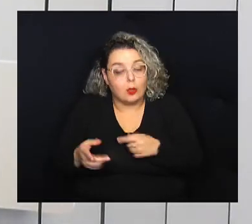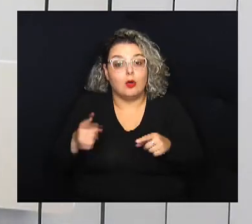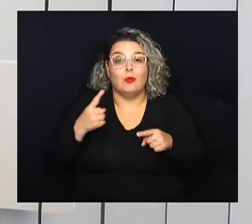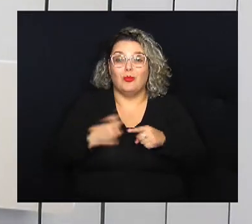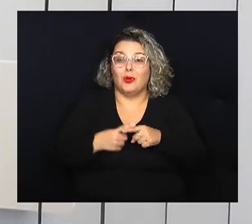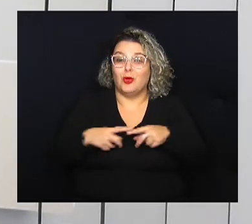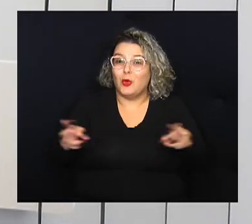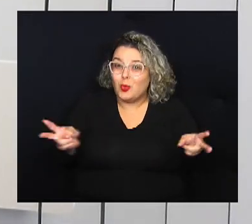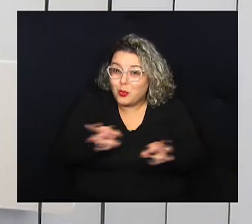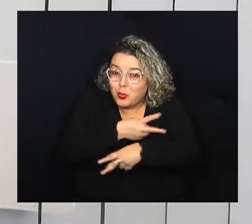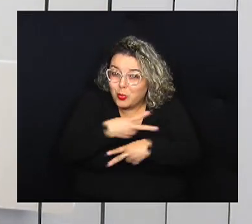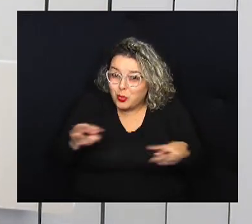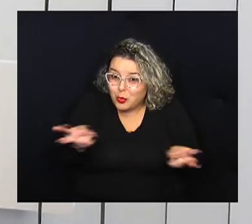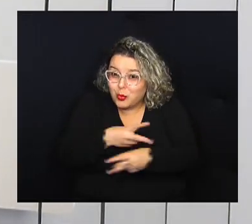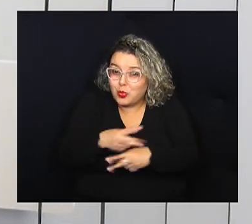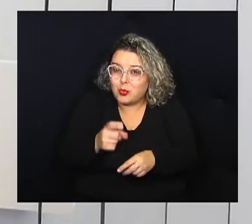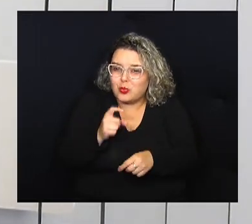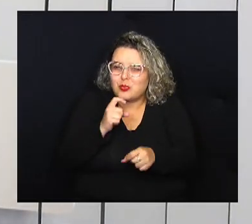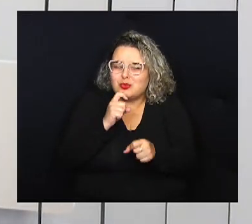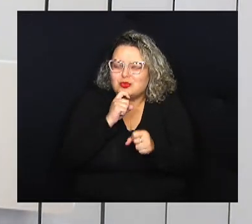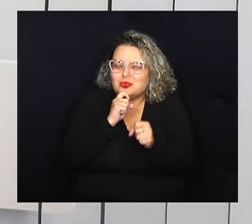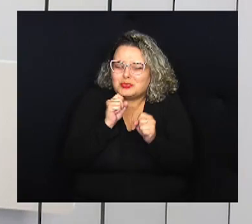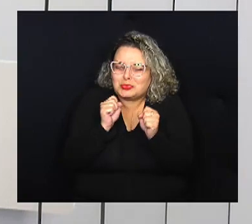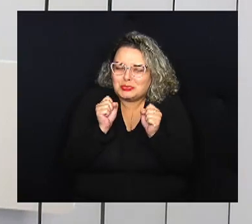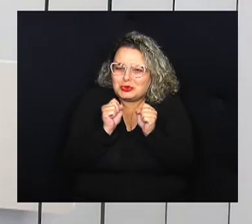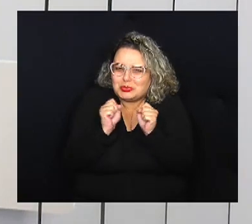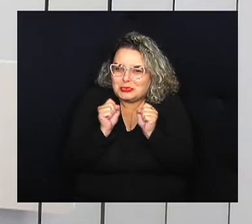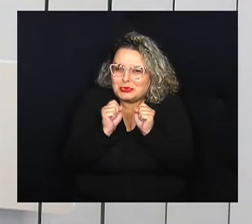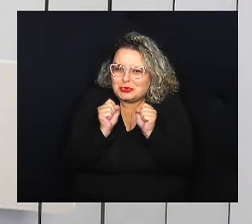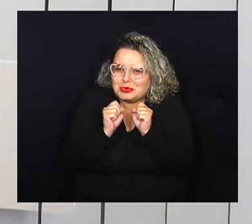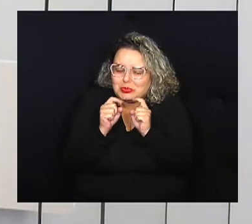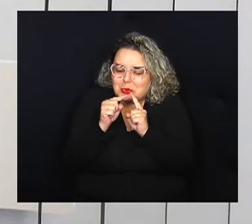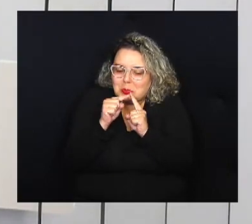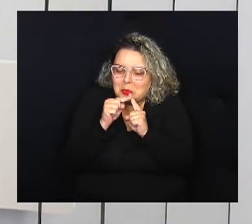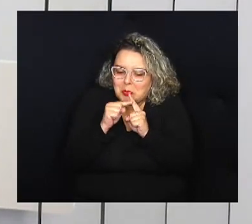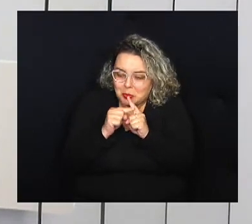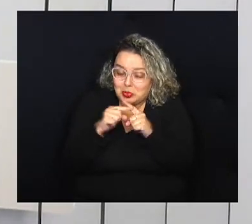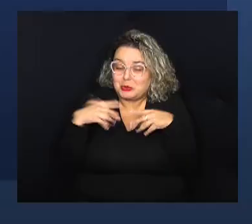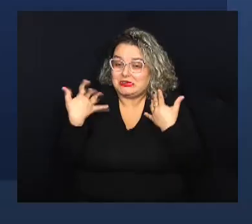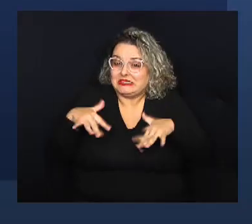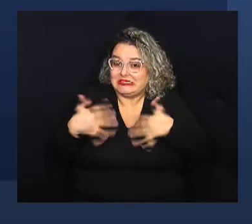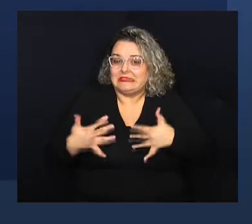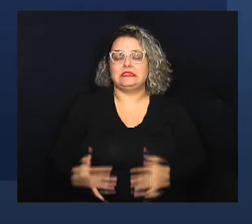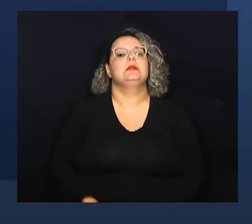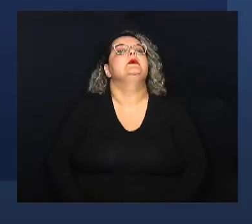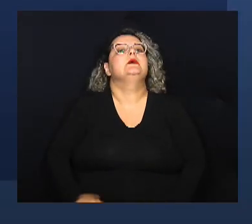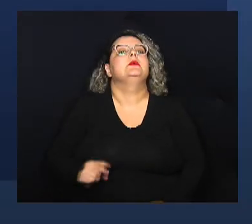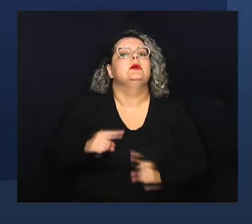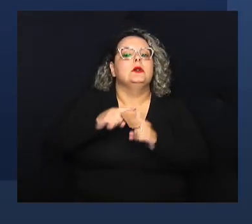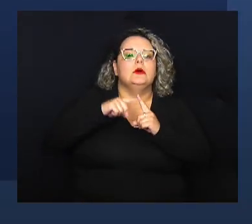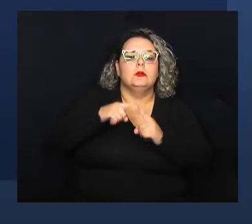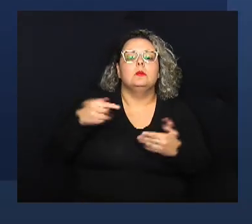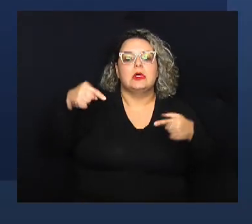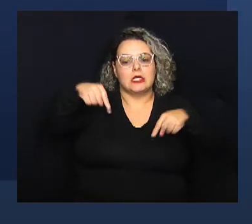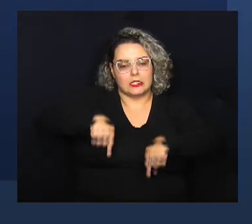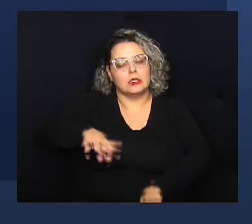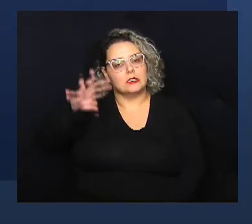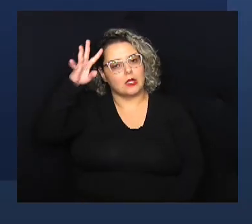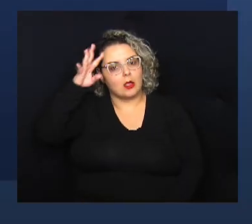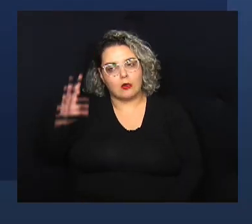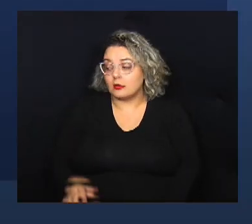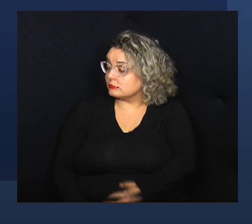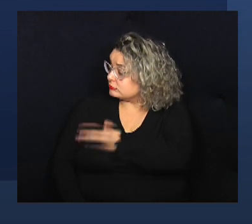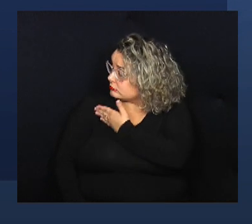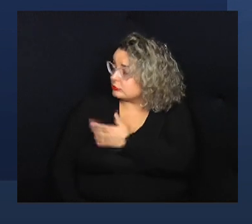vento deixa a sensação térmica ainda mais baixo. Então as temperaturas para esta quarta-feira, mínima